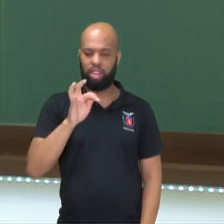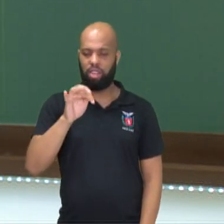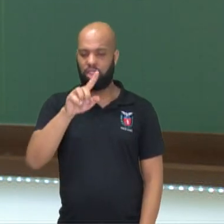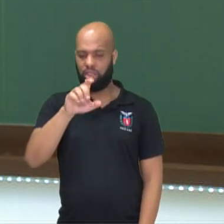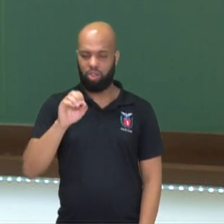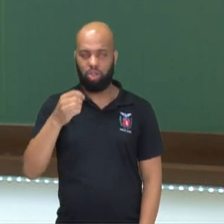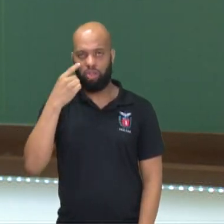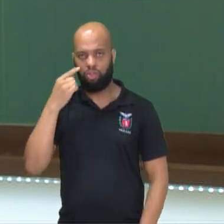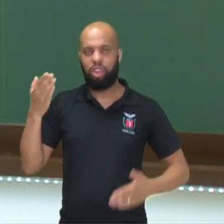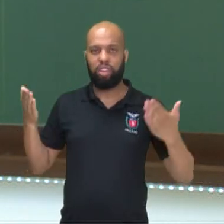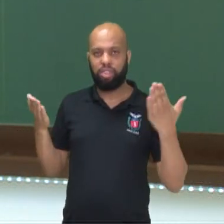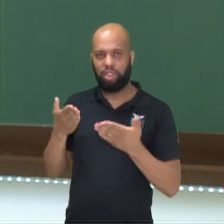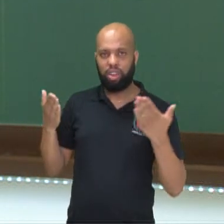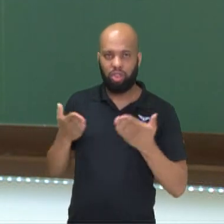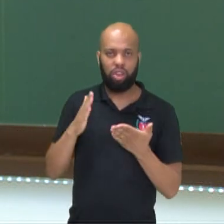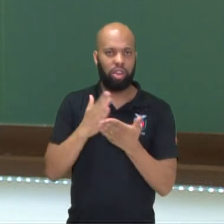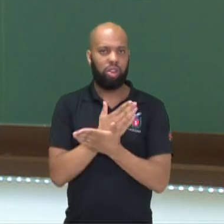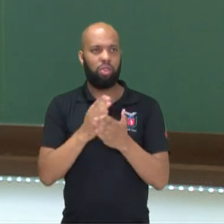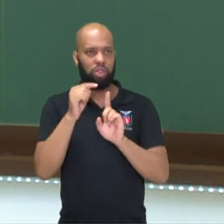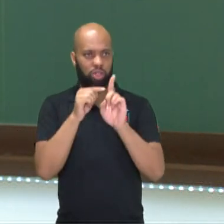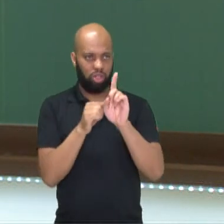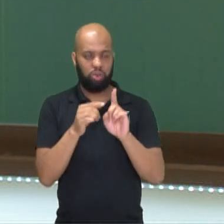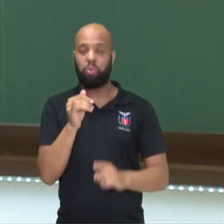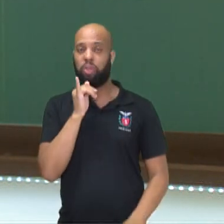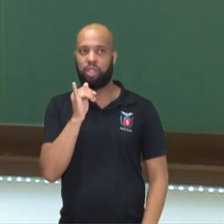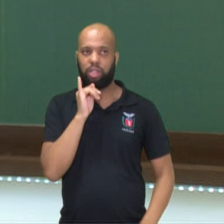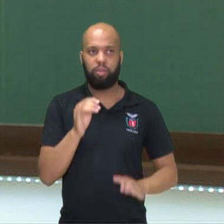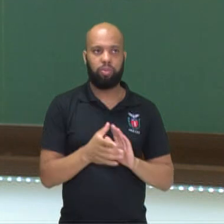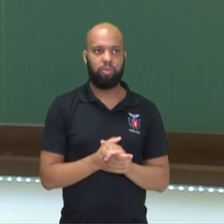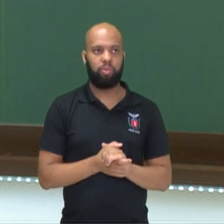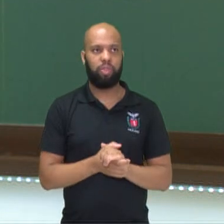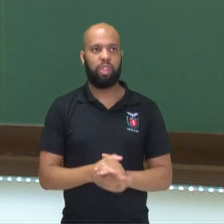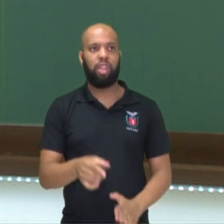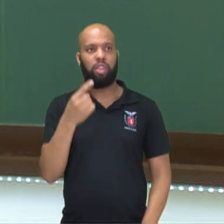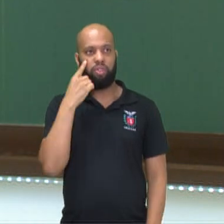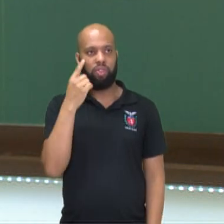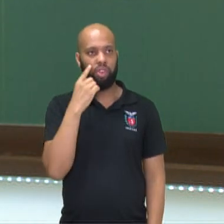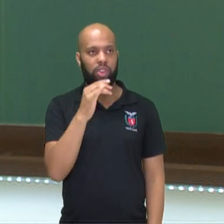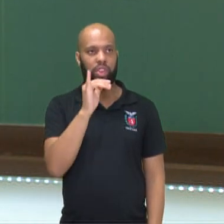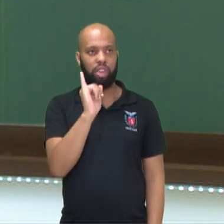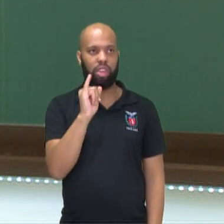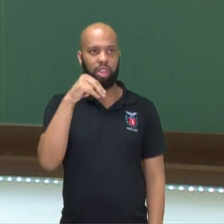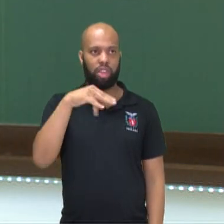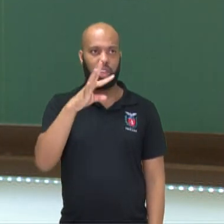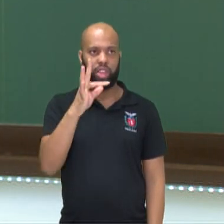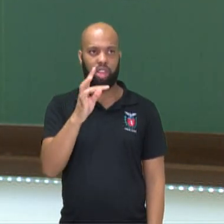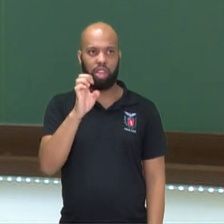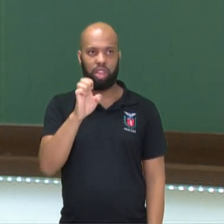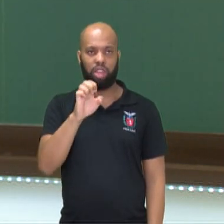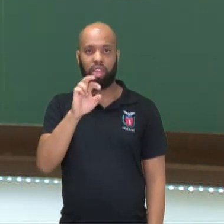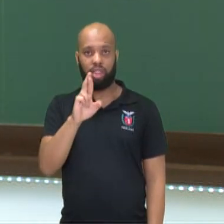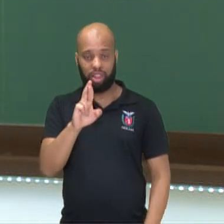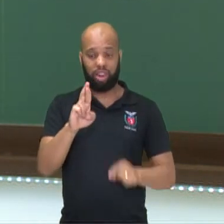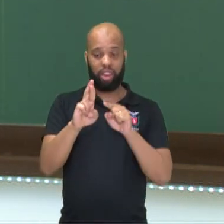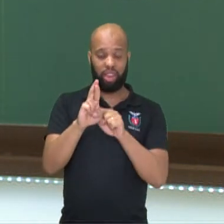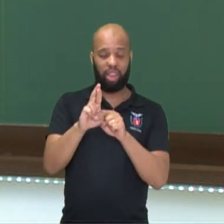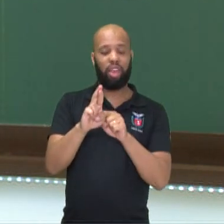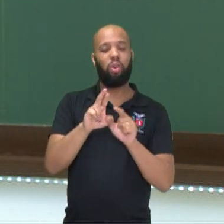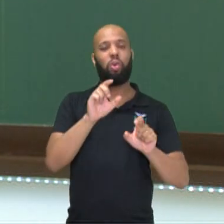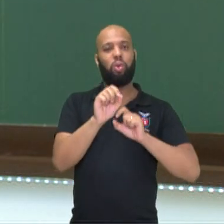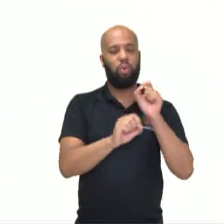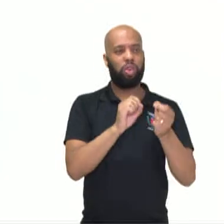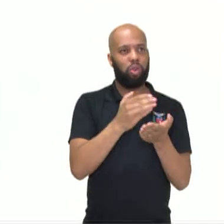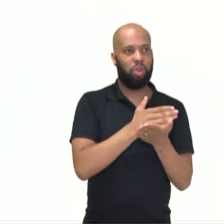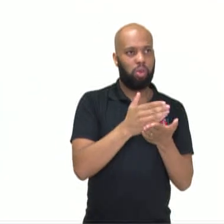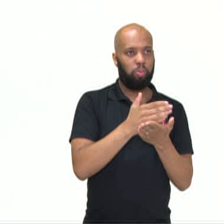Observem aqui alguns casos com exemplo. Interbairros, prefixo inter, radical